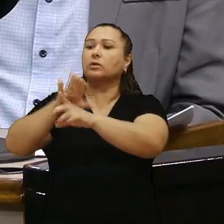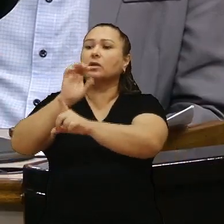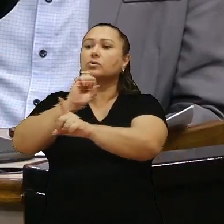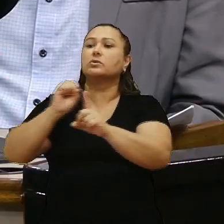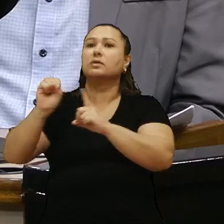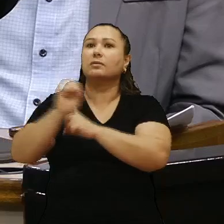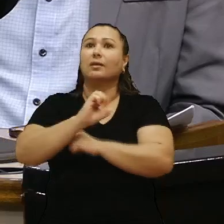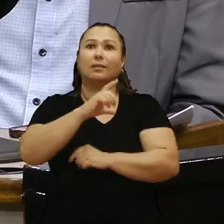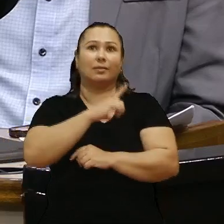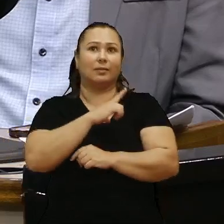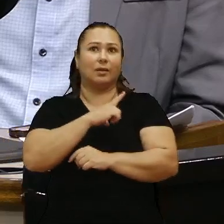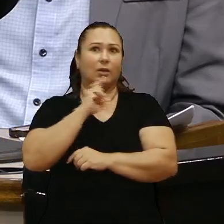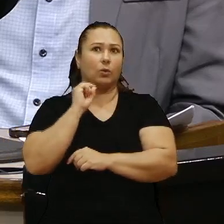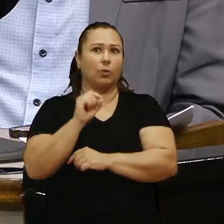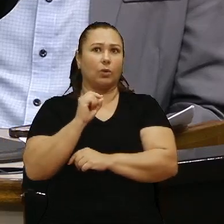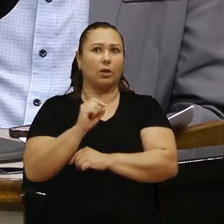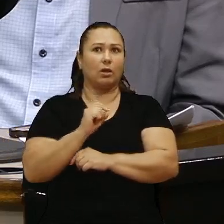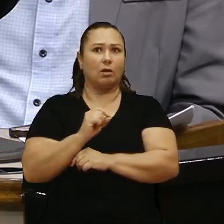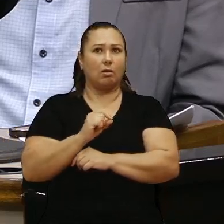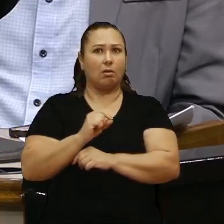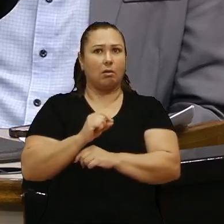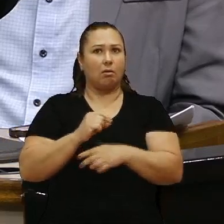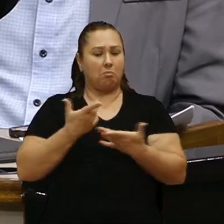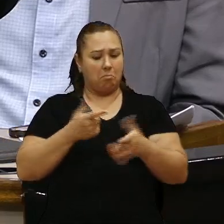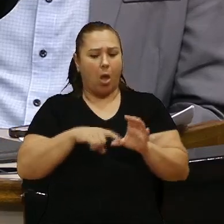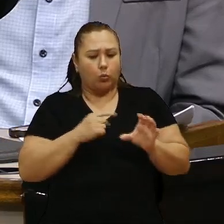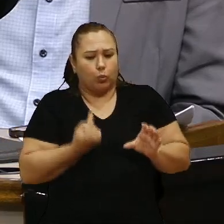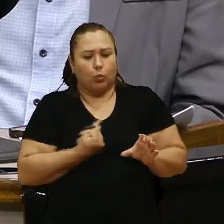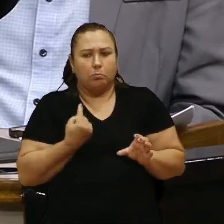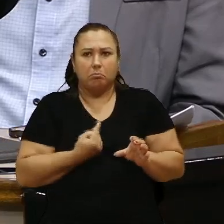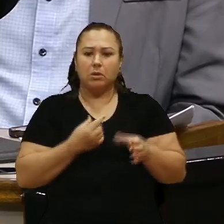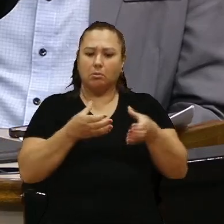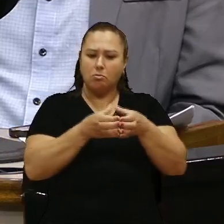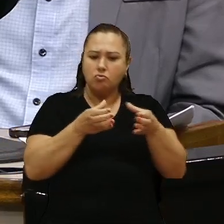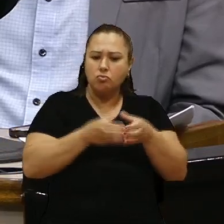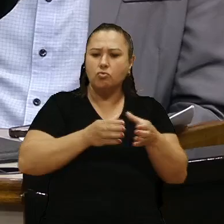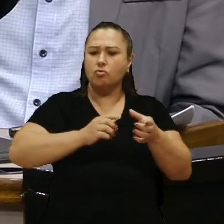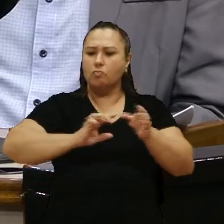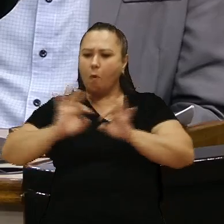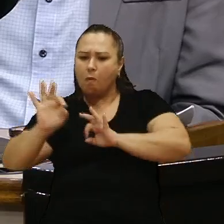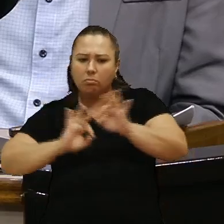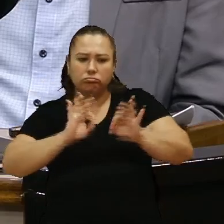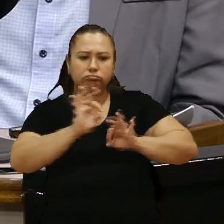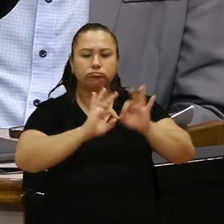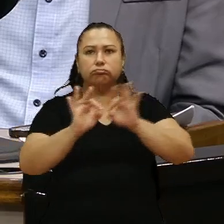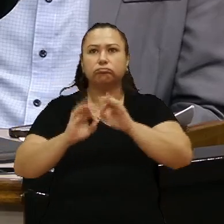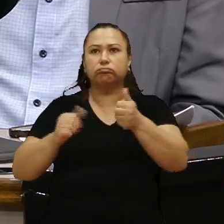tu tiver uma autoridade, uma autonomia para demandar uma equipe, para